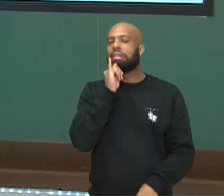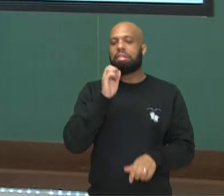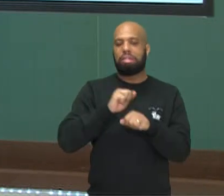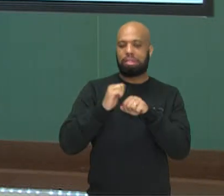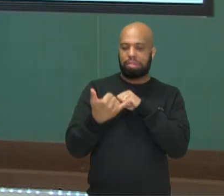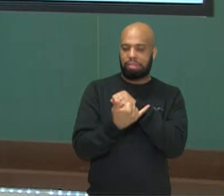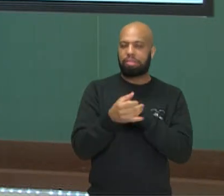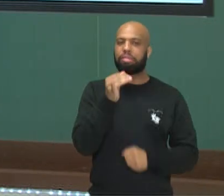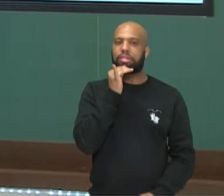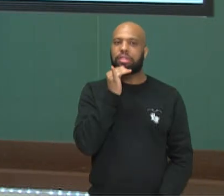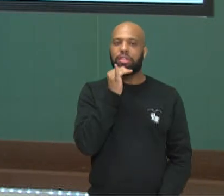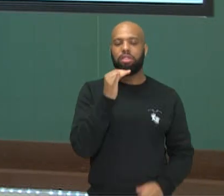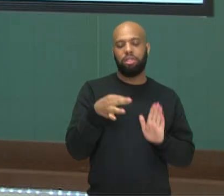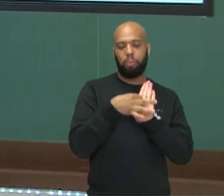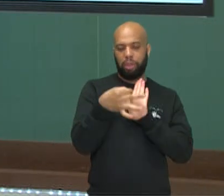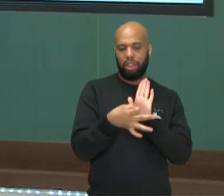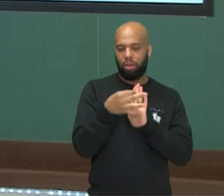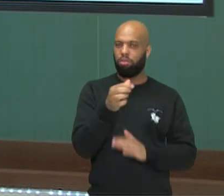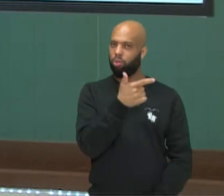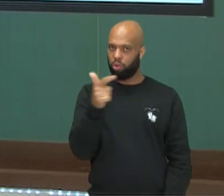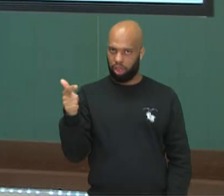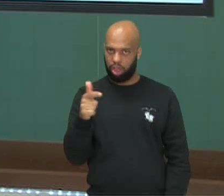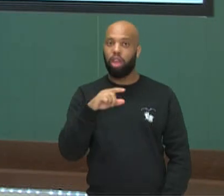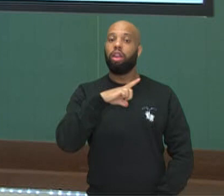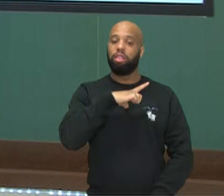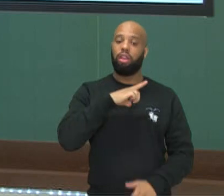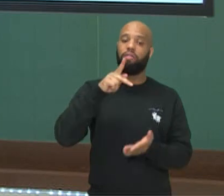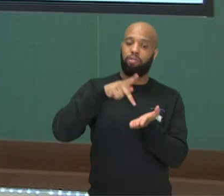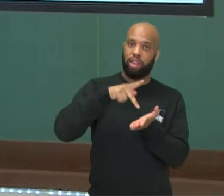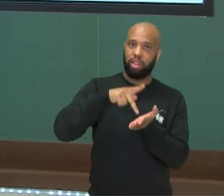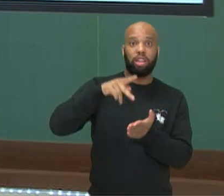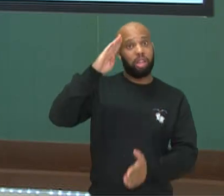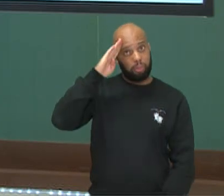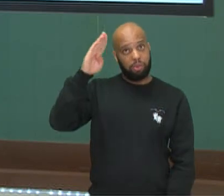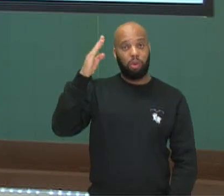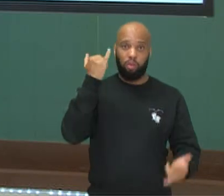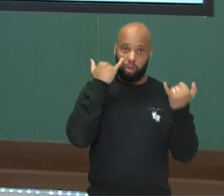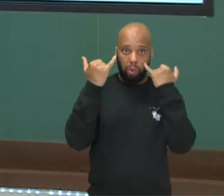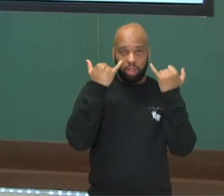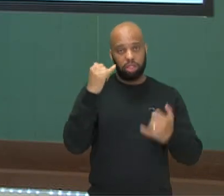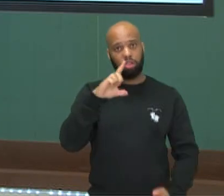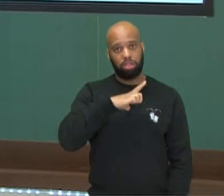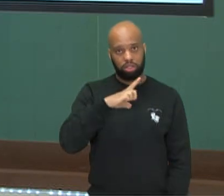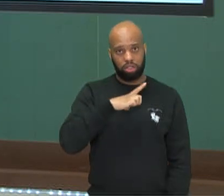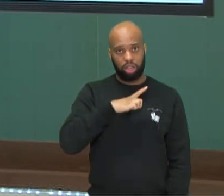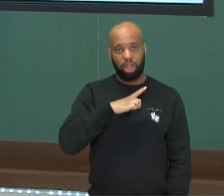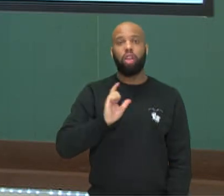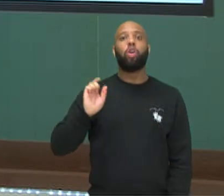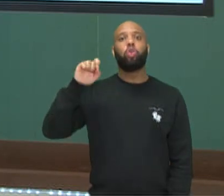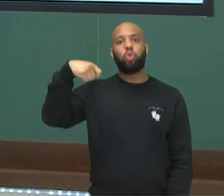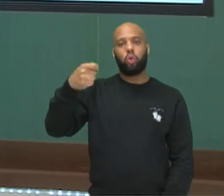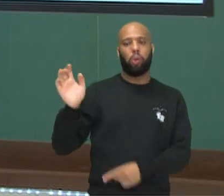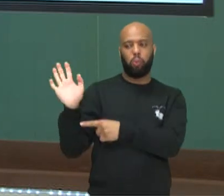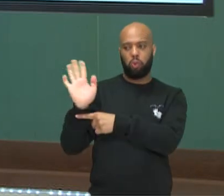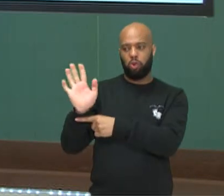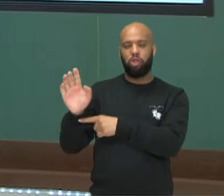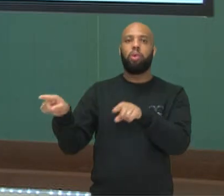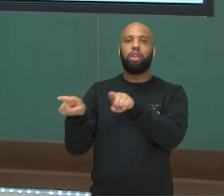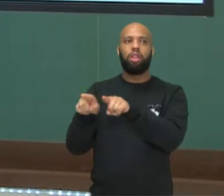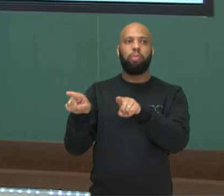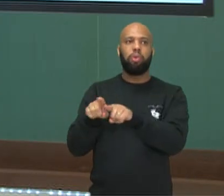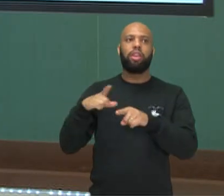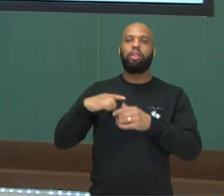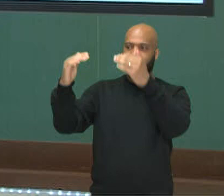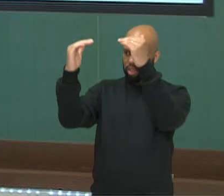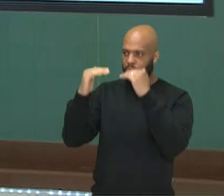com opiniões sobre o filme. Ele traz realmente aqui as principais informações do teor do filme e uma ficha